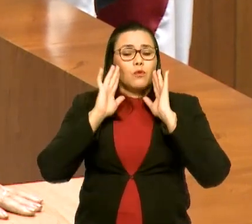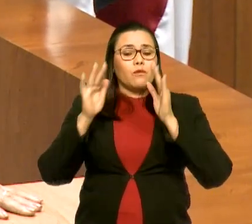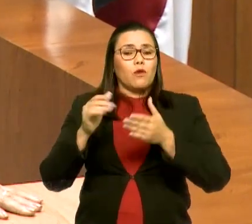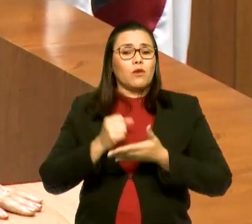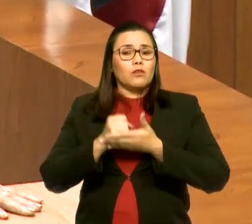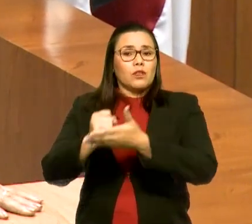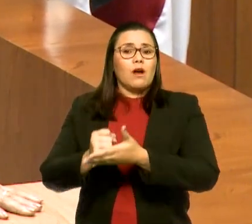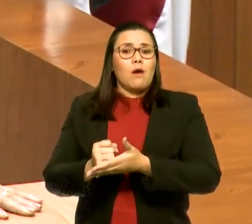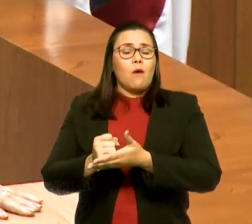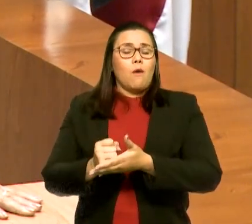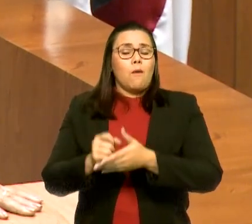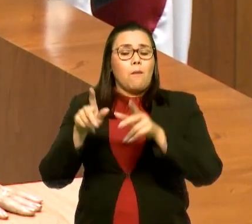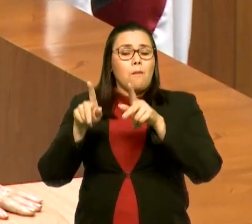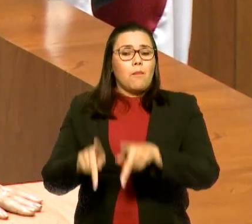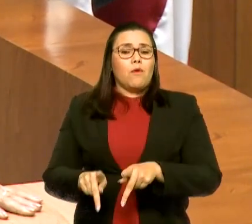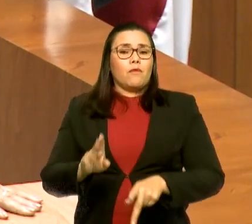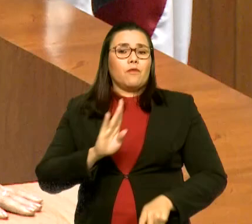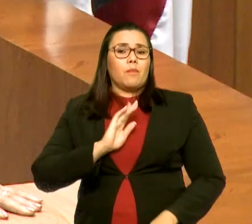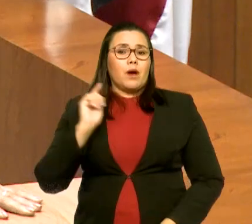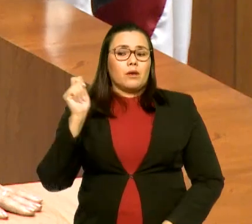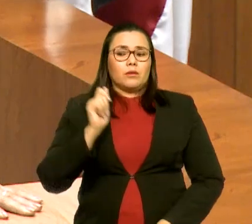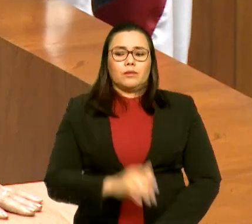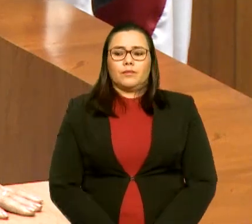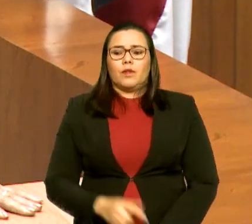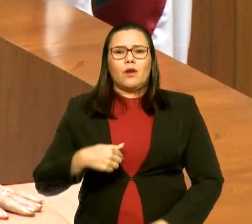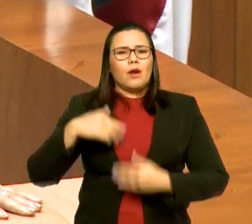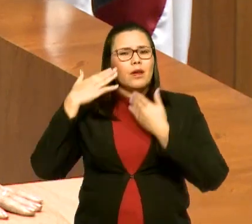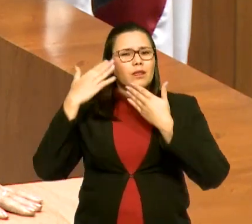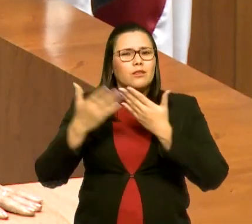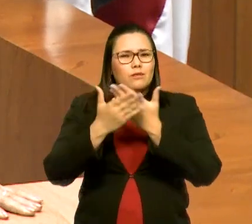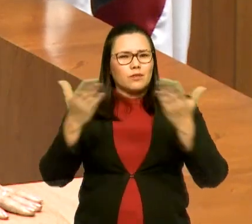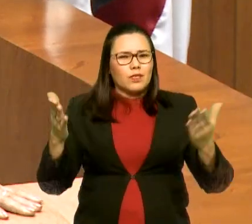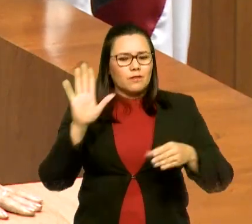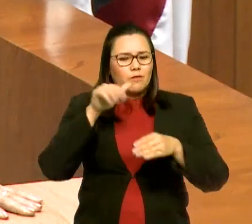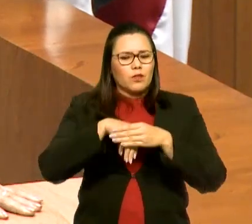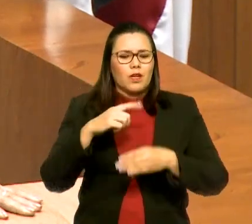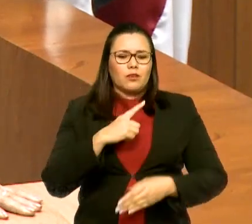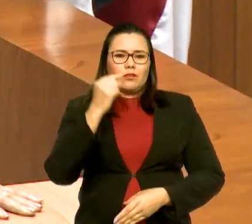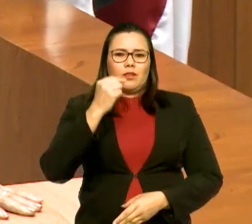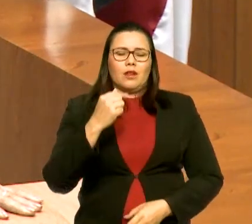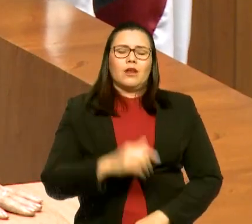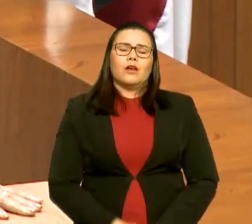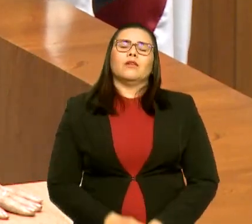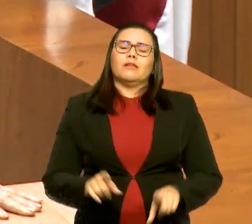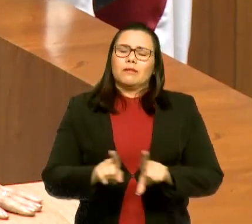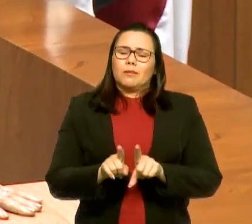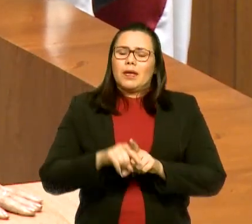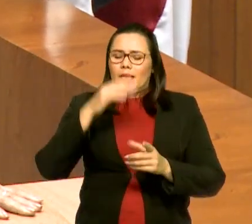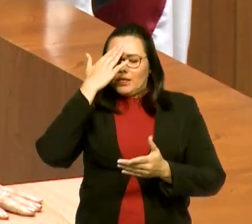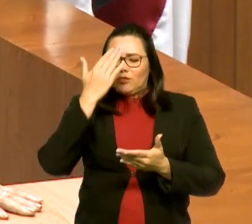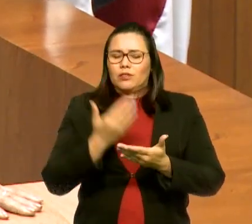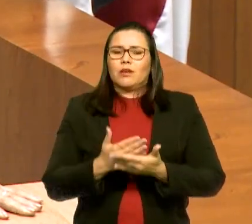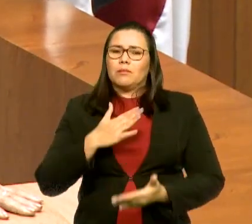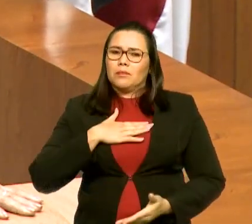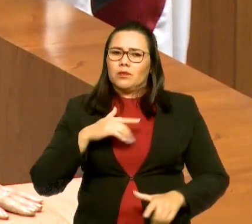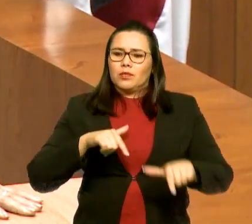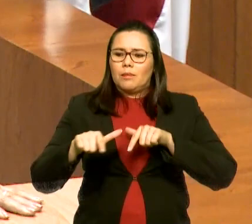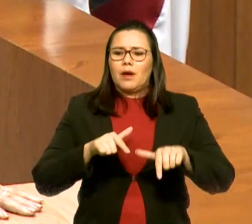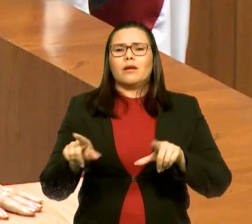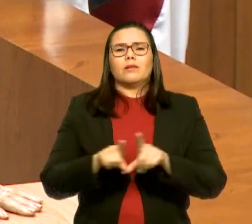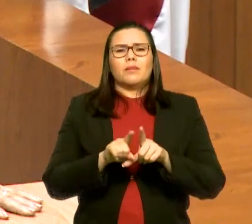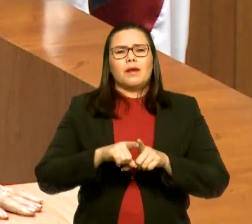minha gratidão aos demais eleitores e amigos que confiaram o seu voto de confiança em meu nome, também aos